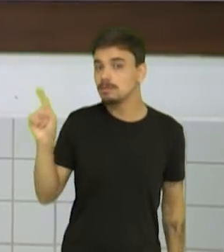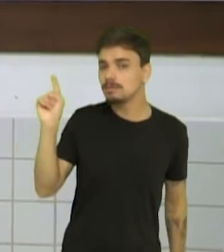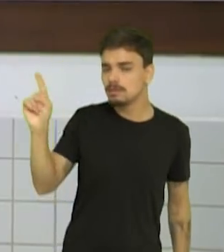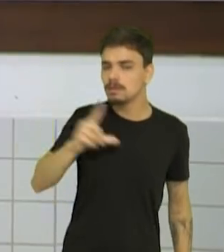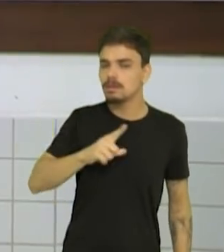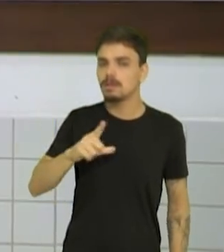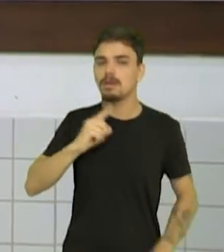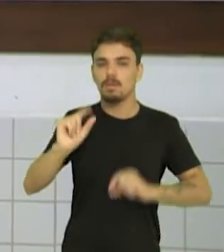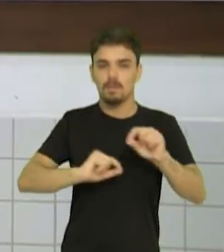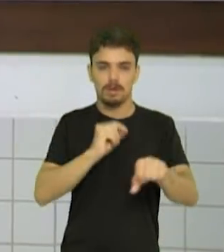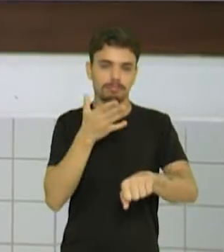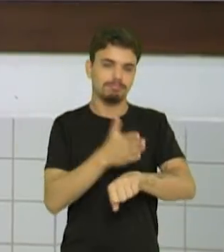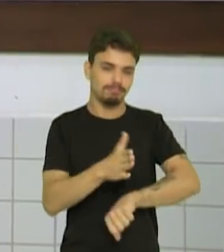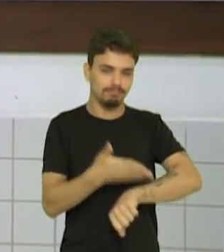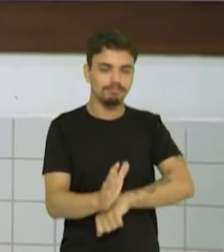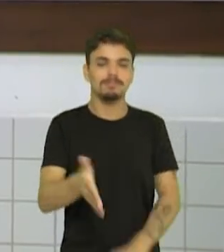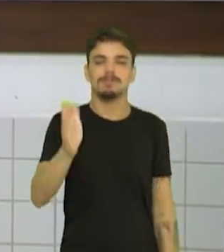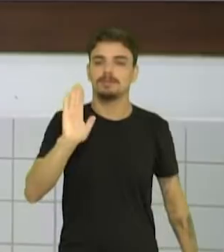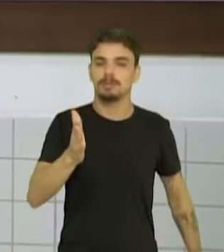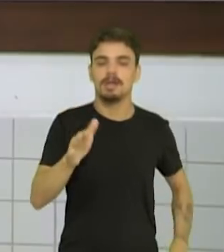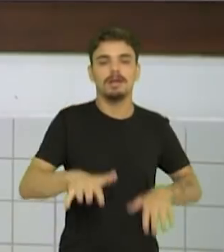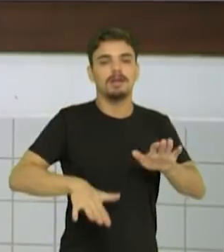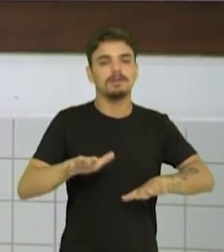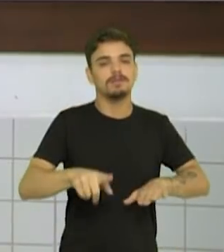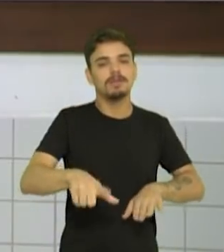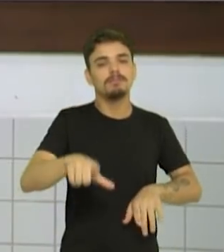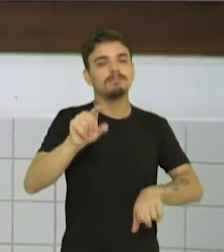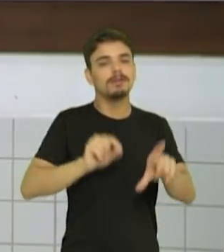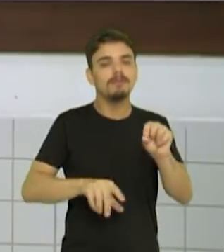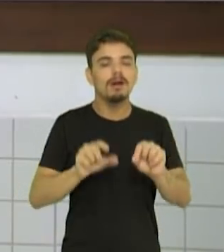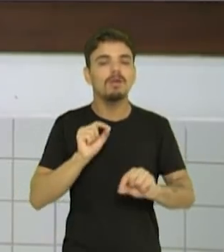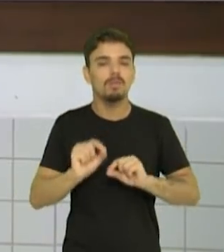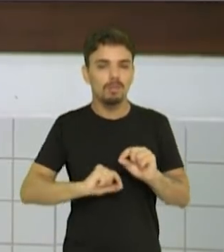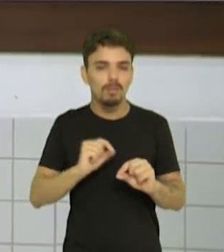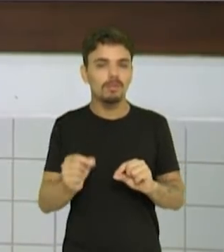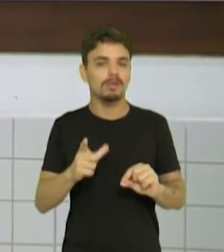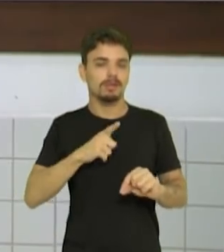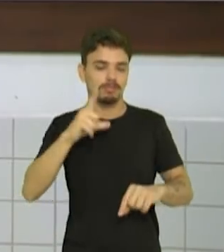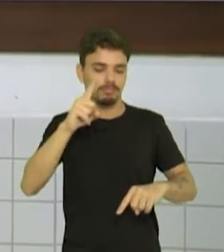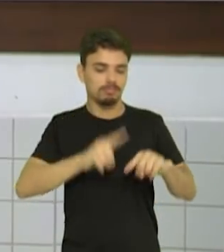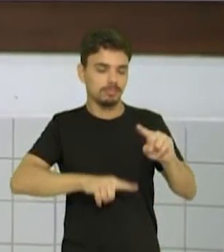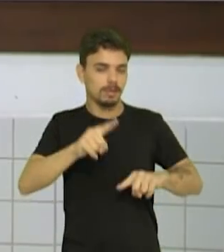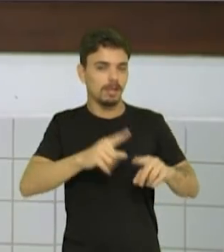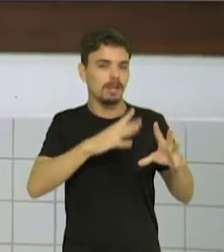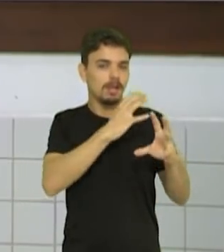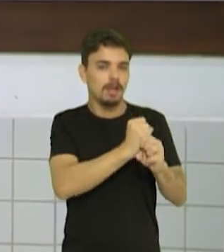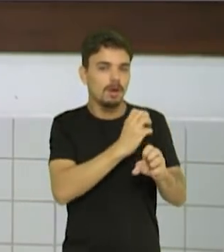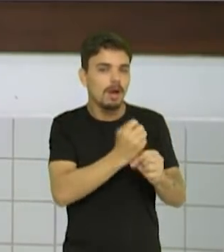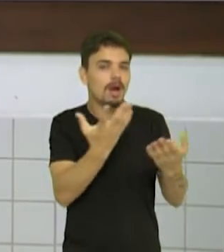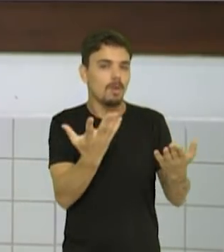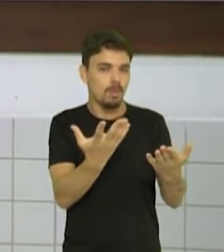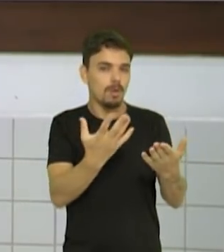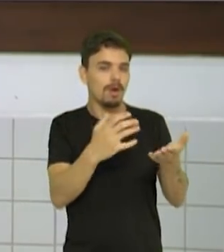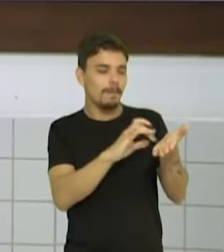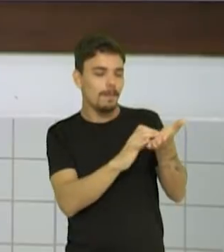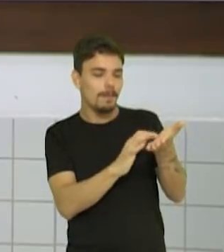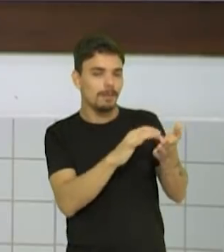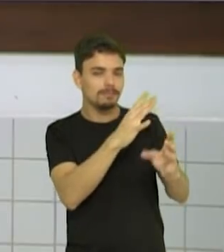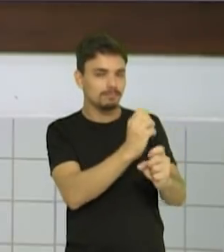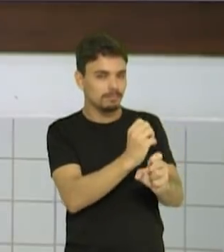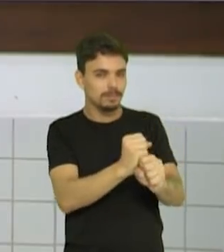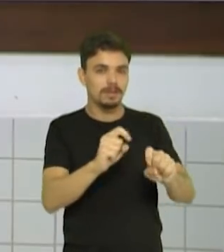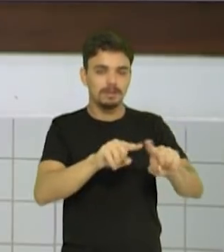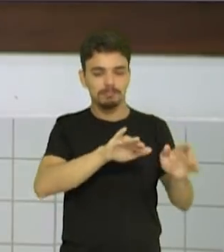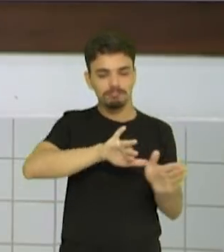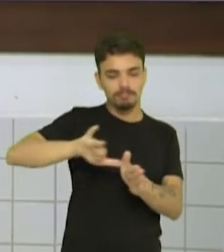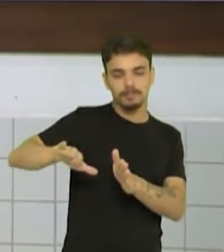aquele treino, né? Porque às vezes você prefere recorrer a um instrumento de cálculo, né? Uma calculadora, e acaba deixando de